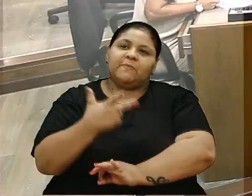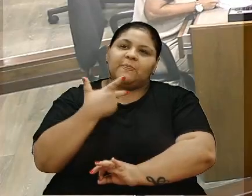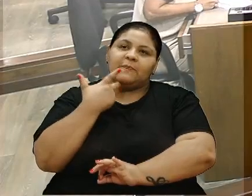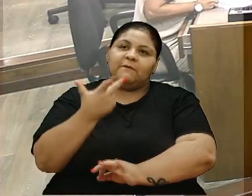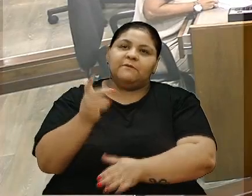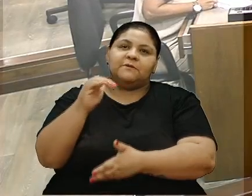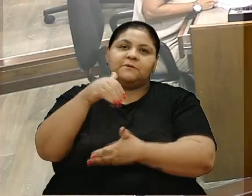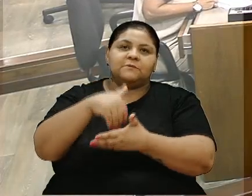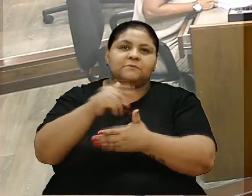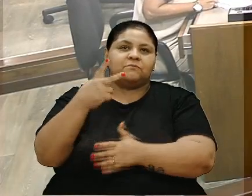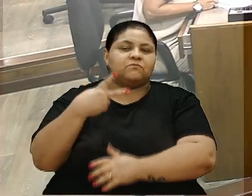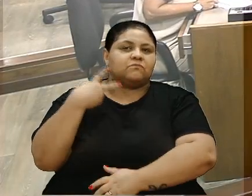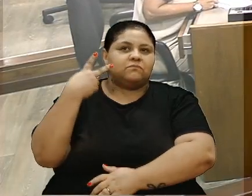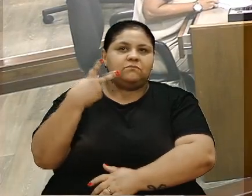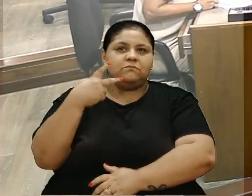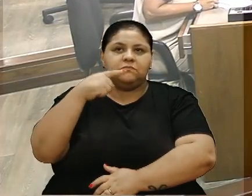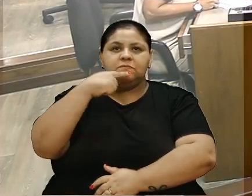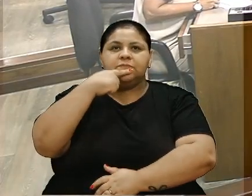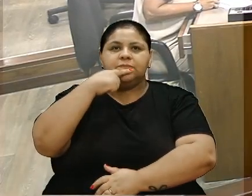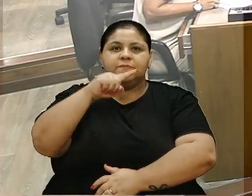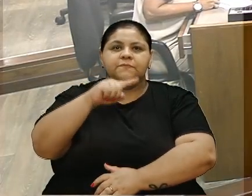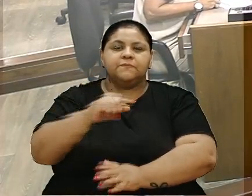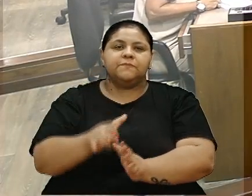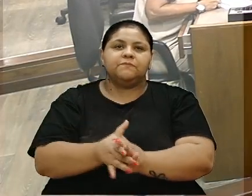de voto, o vereador Caleb Garbim.